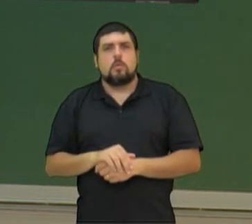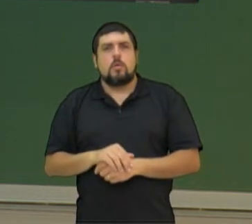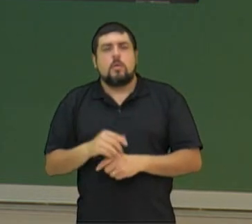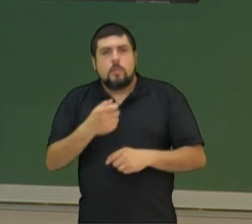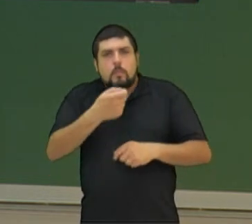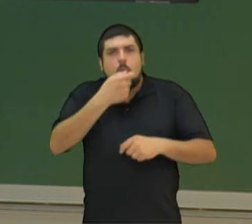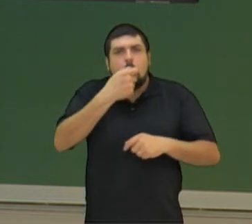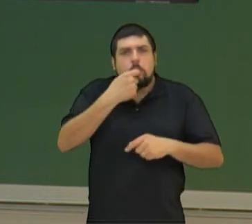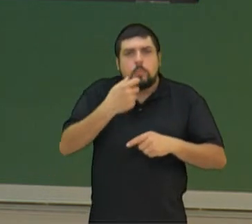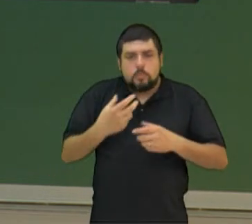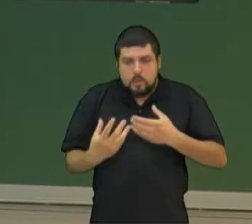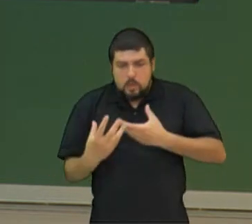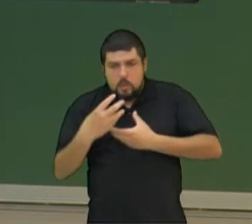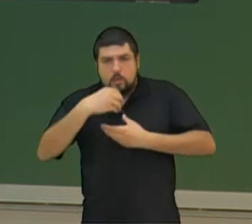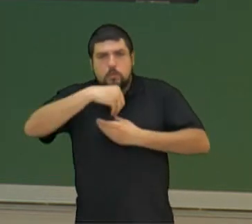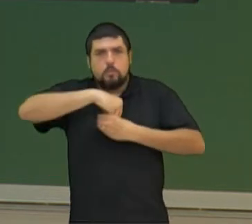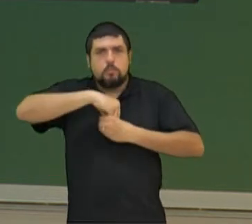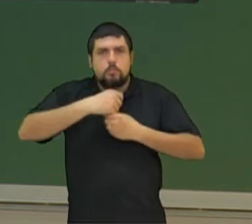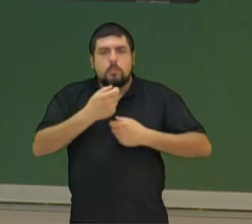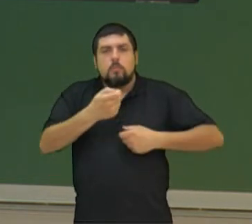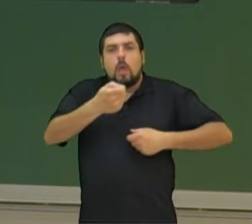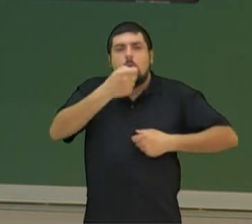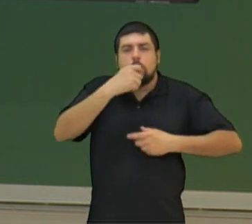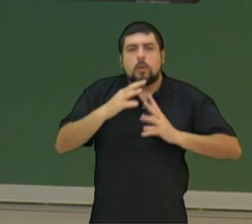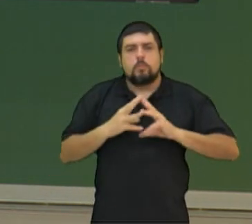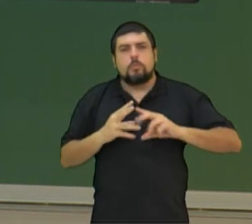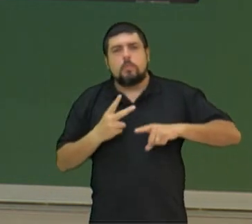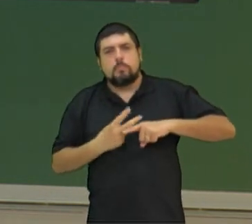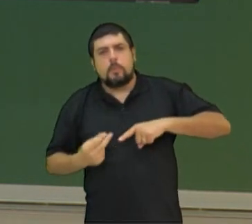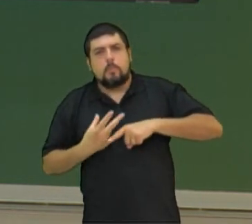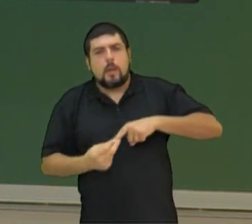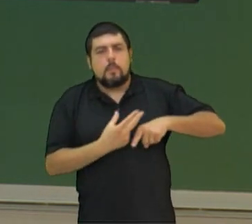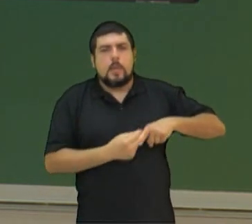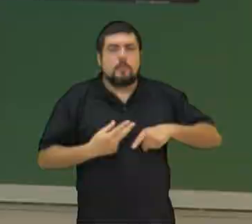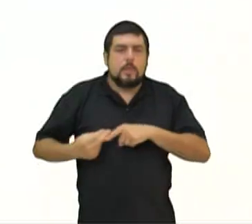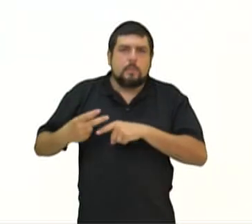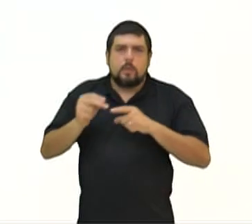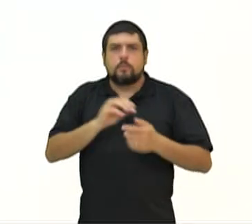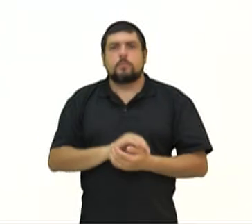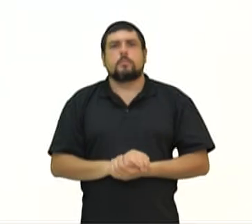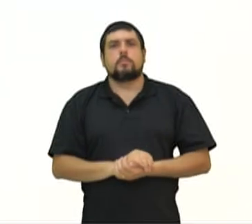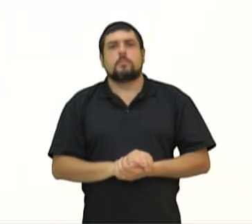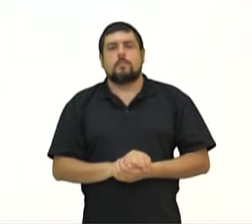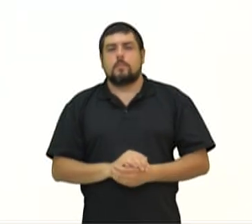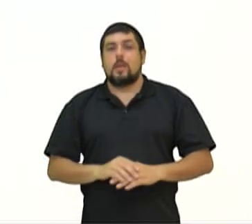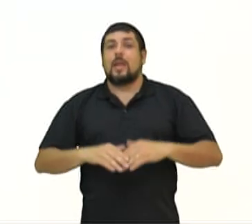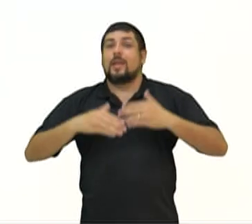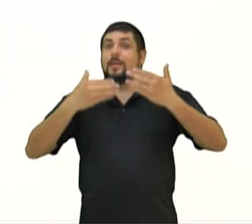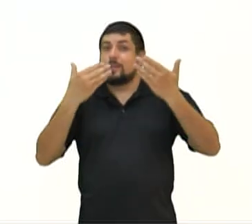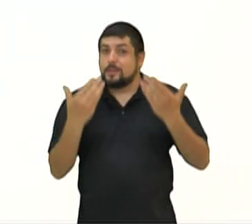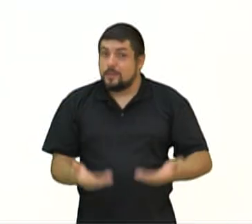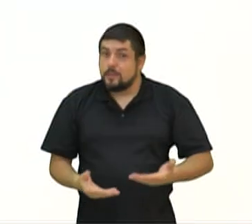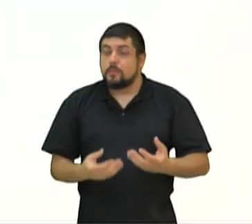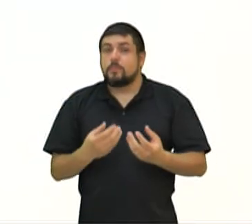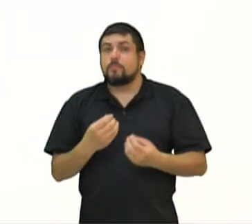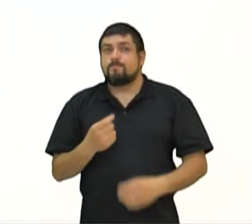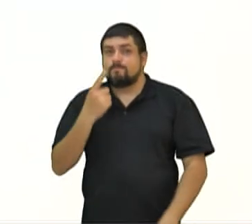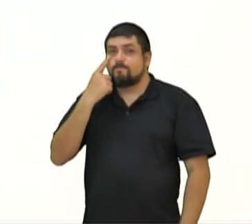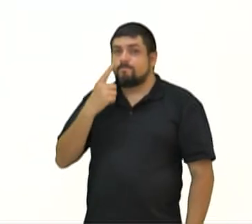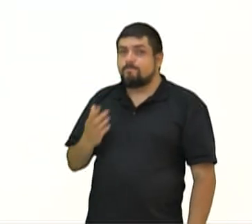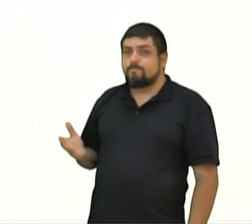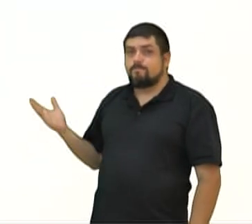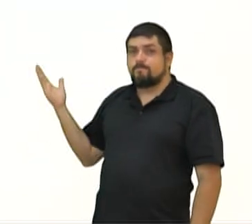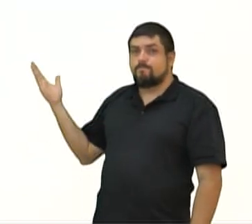replicando dentro do organismo da pessoa, tá? Então, a prevenção é sempre o melhor